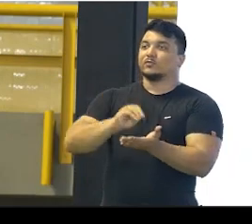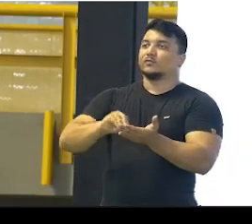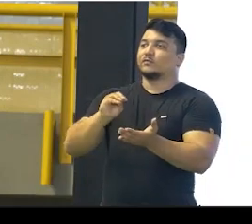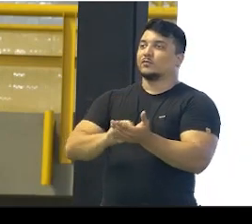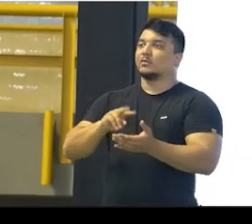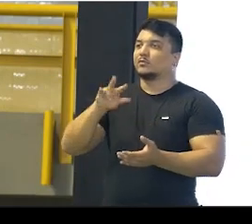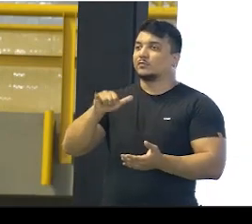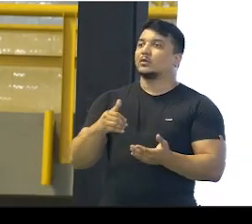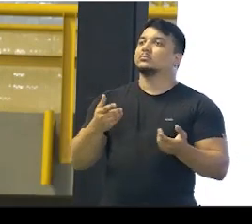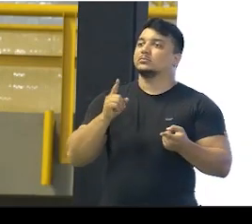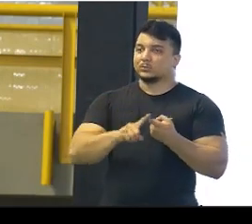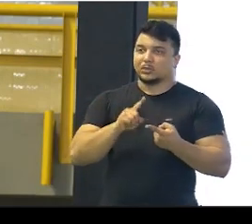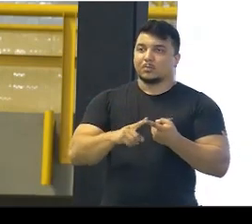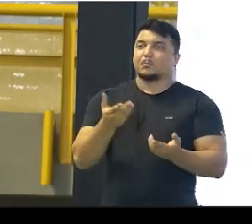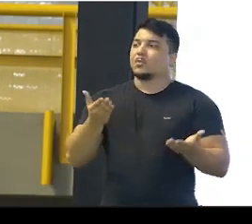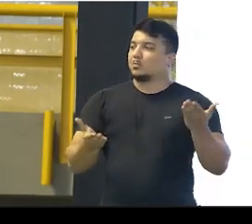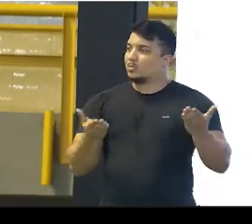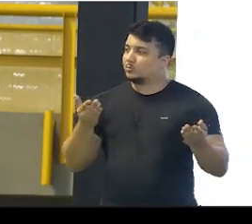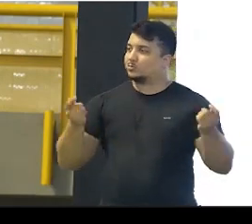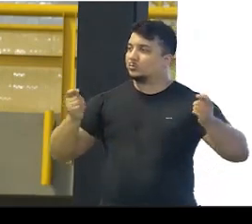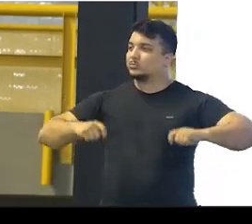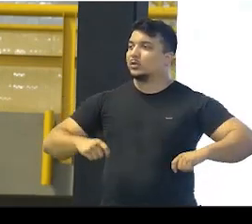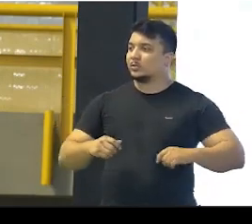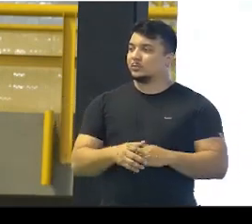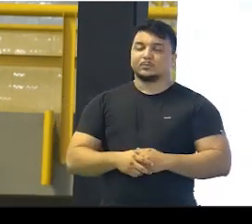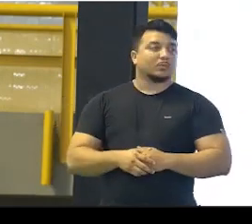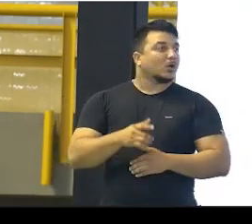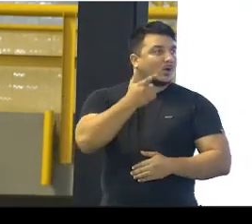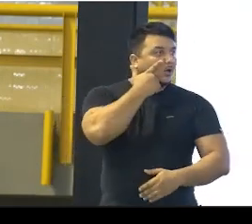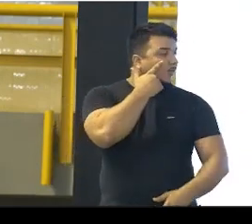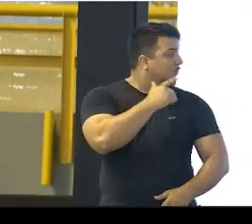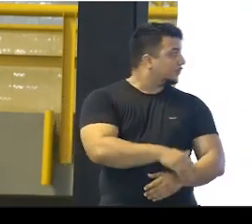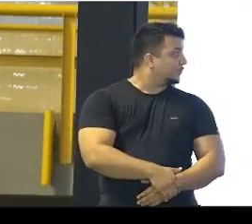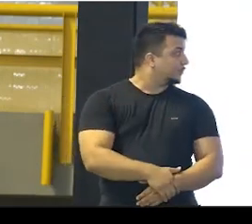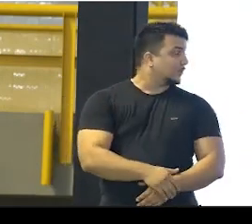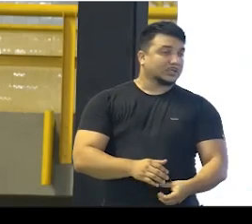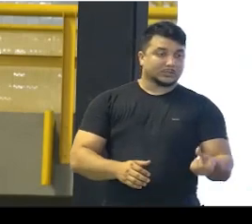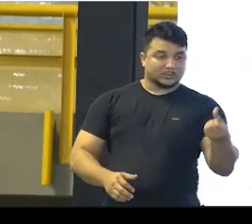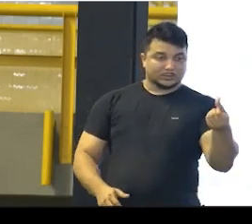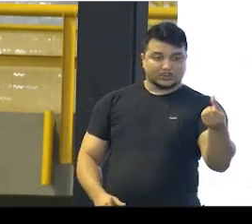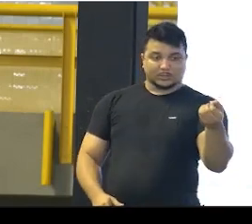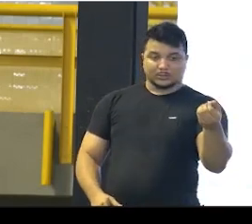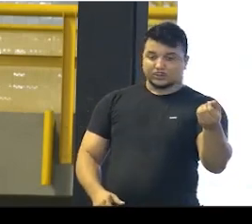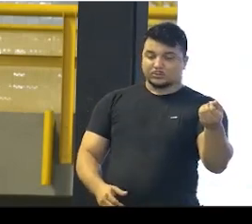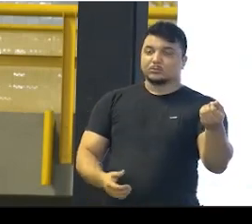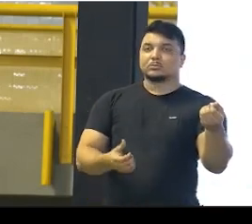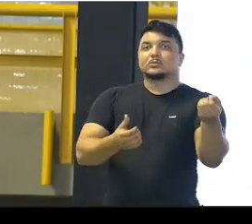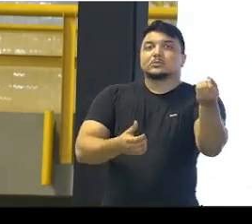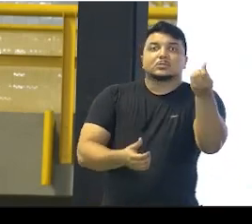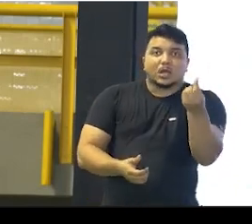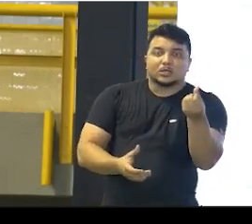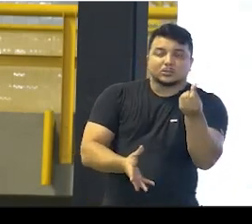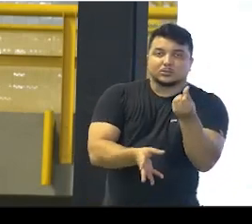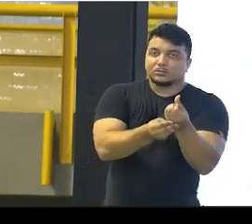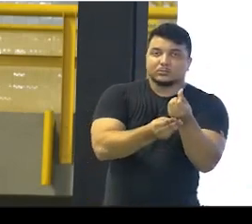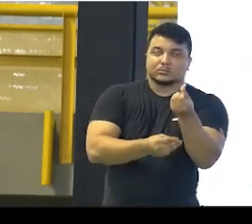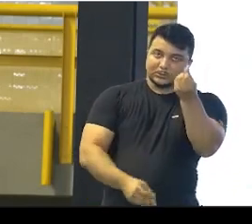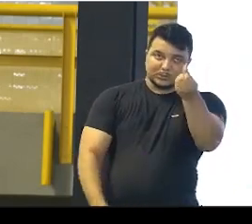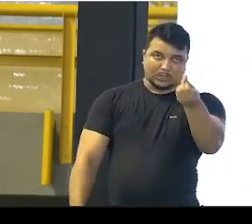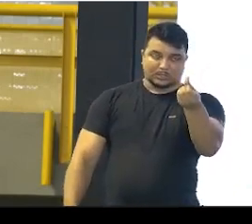80. Gente, quando você já tem dois lados proporcionais ao 3, 4,